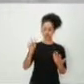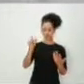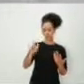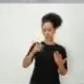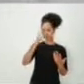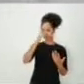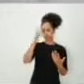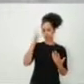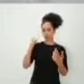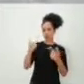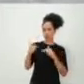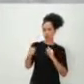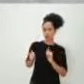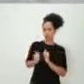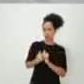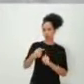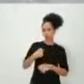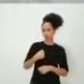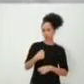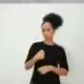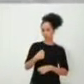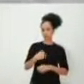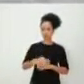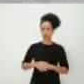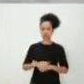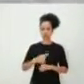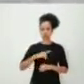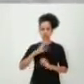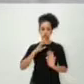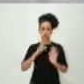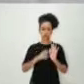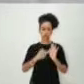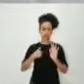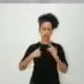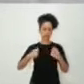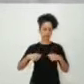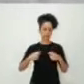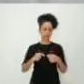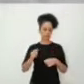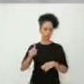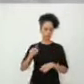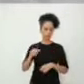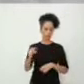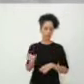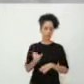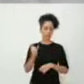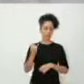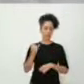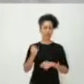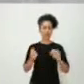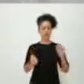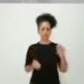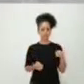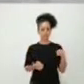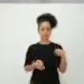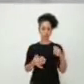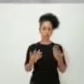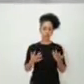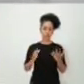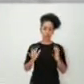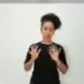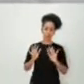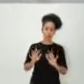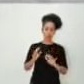trabalharia comigo traz o resultado que eu preciso ela é importante sim e é assim que a